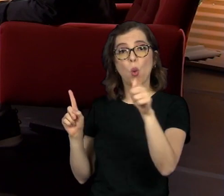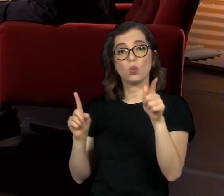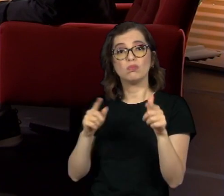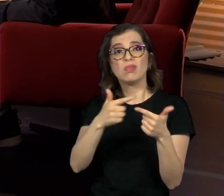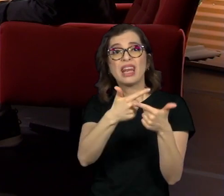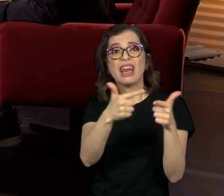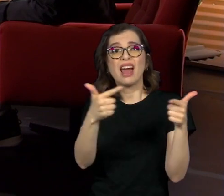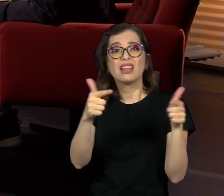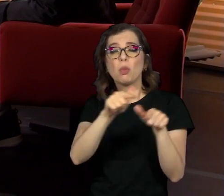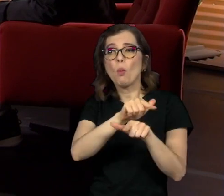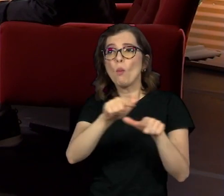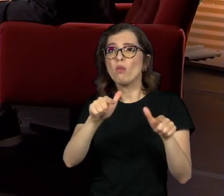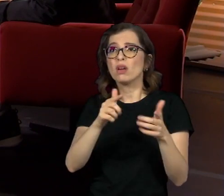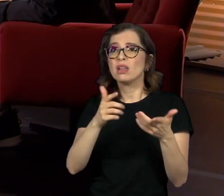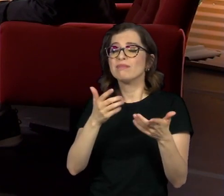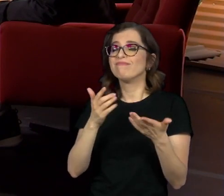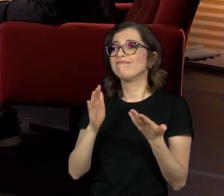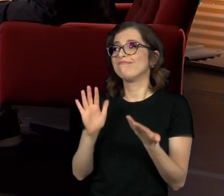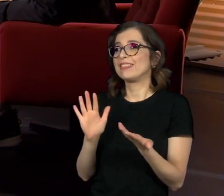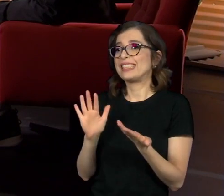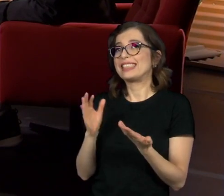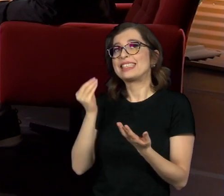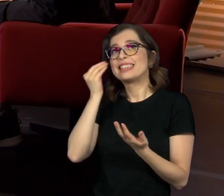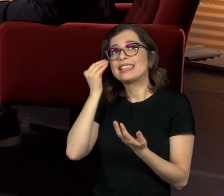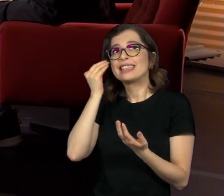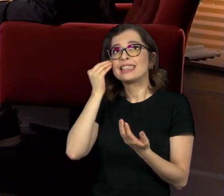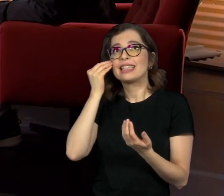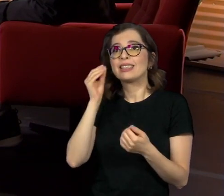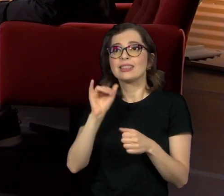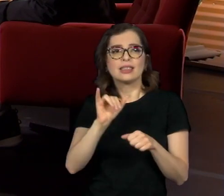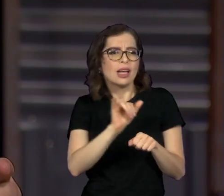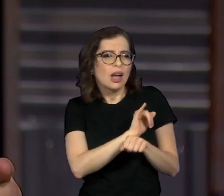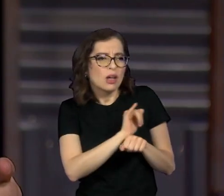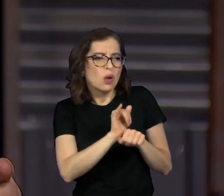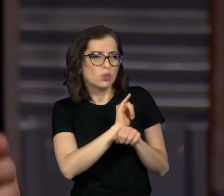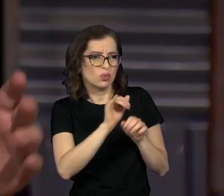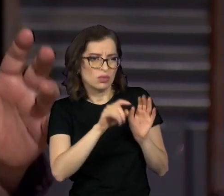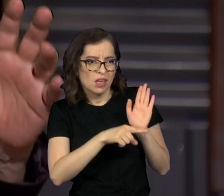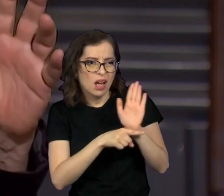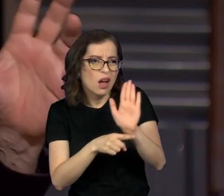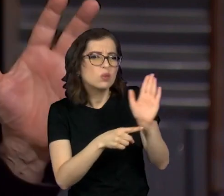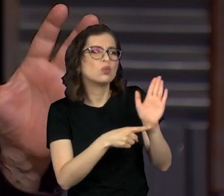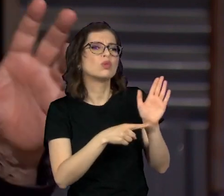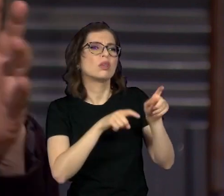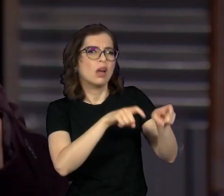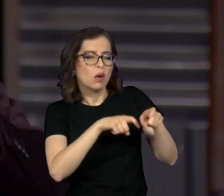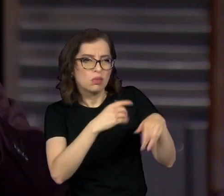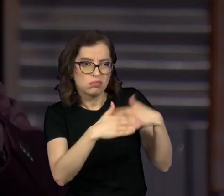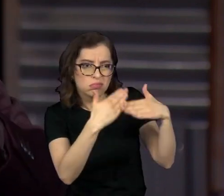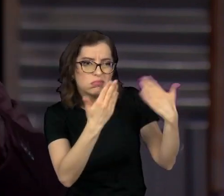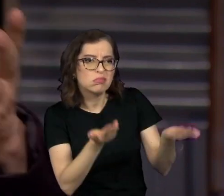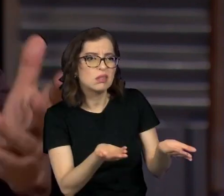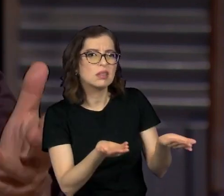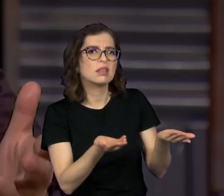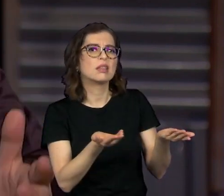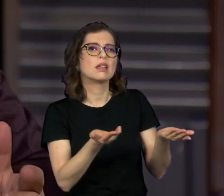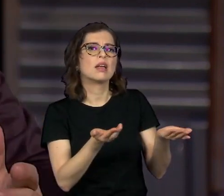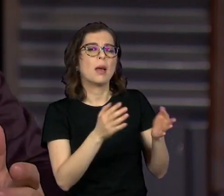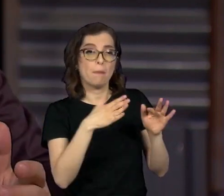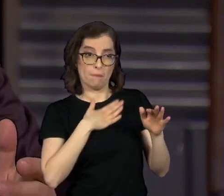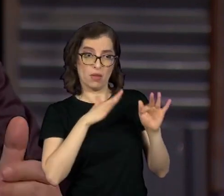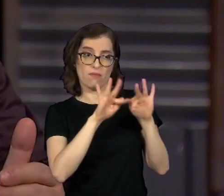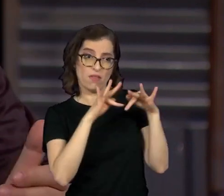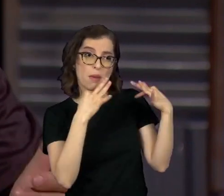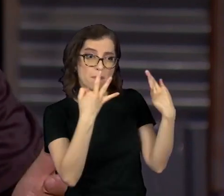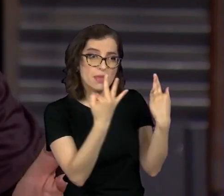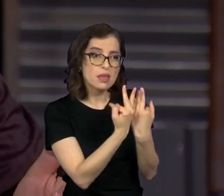que venho de famílias que trabalharam na terra também, se pensa às vezes que uma pequena propriedade